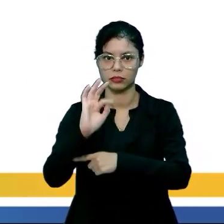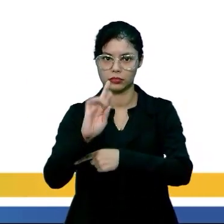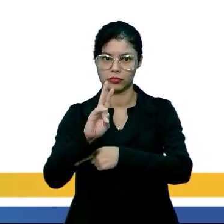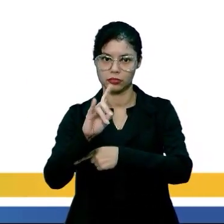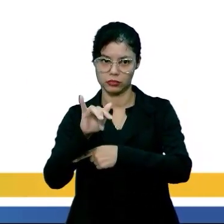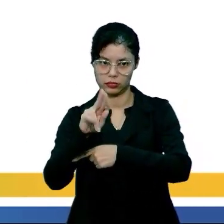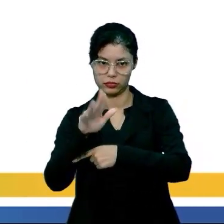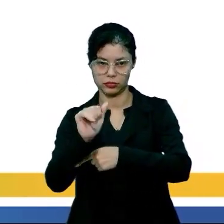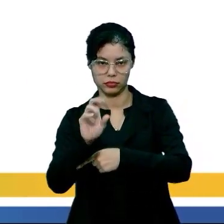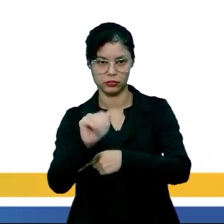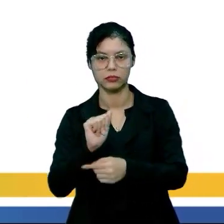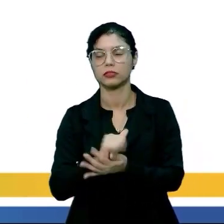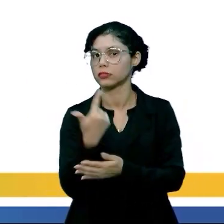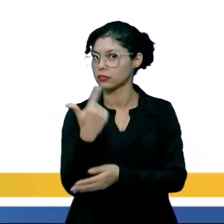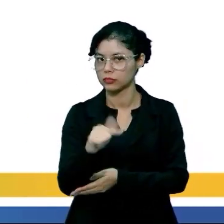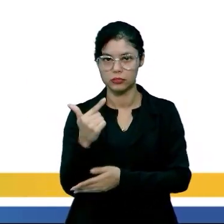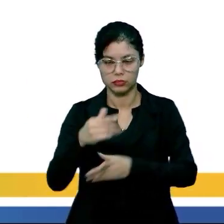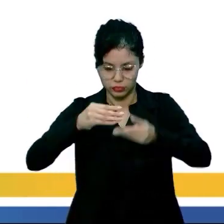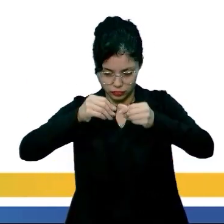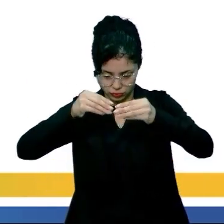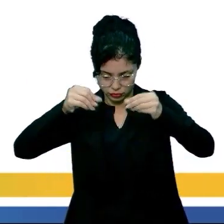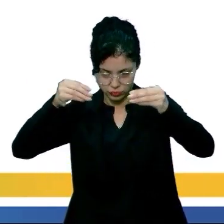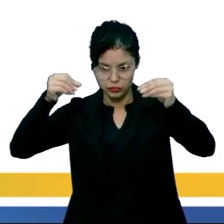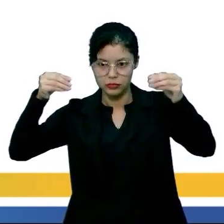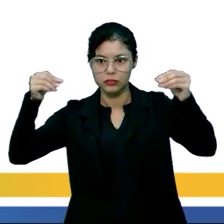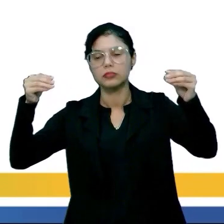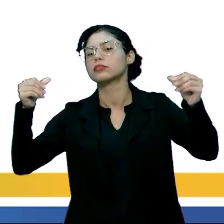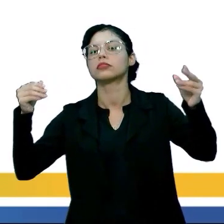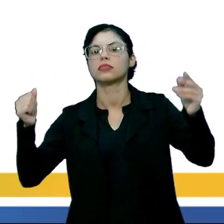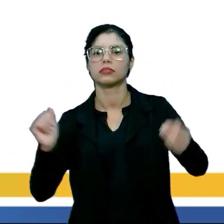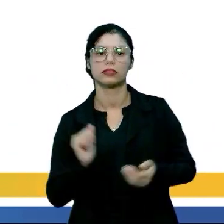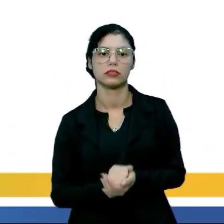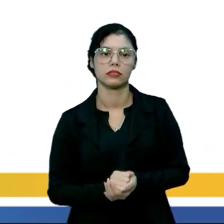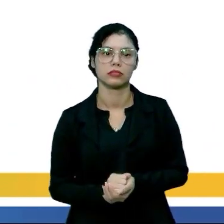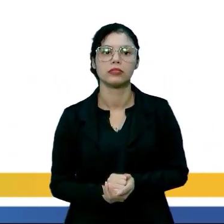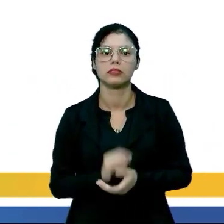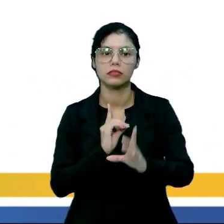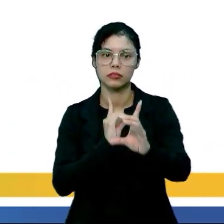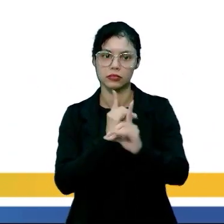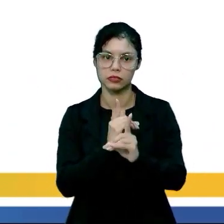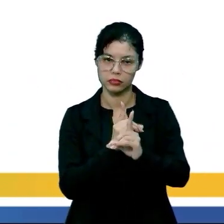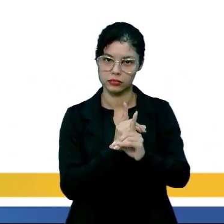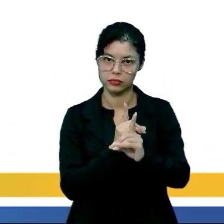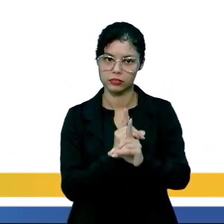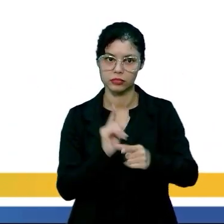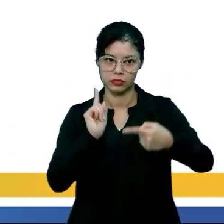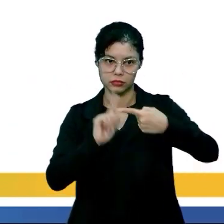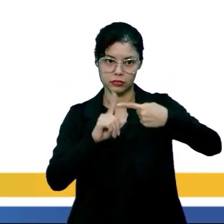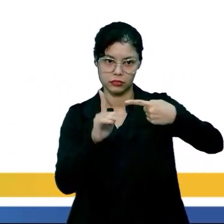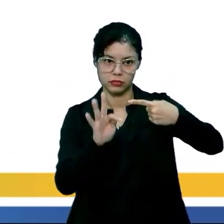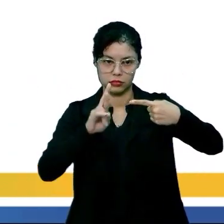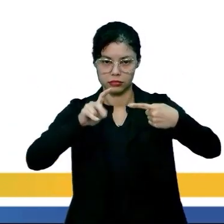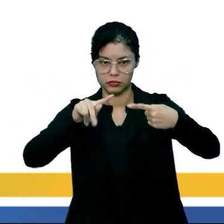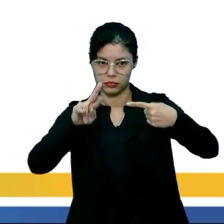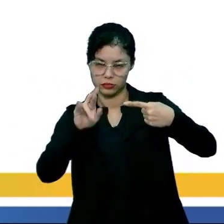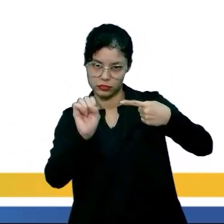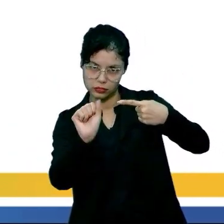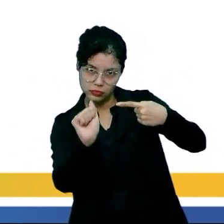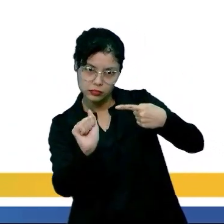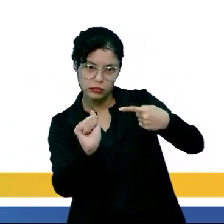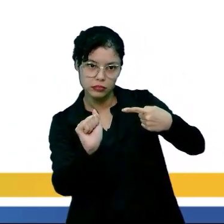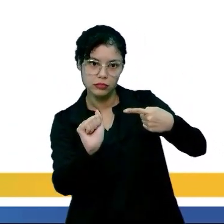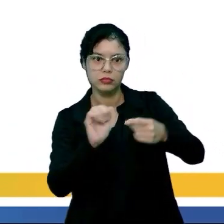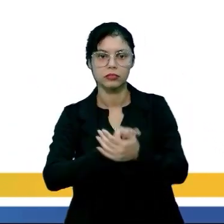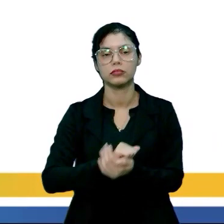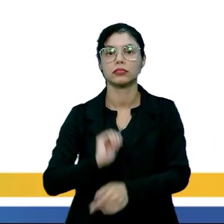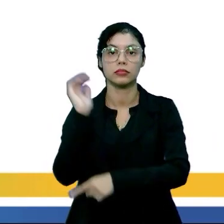criptogamas, tá, que são grupos sem sementes. Neles, pessoal, a gente vai encontrar as briófitas, tá, que